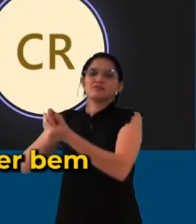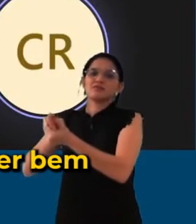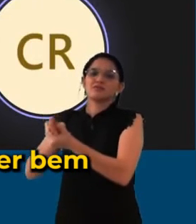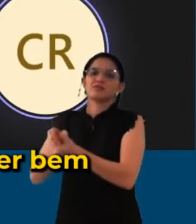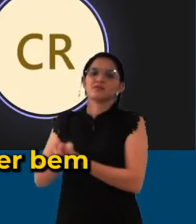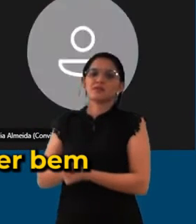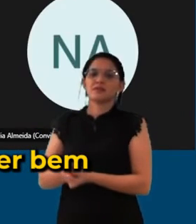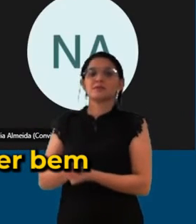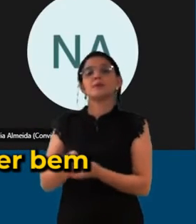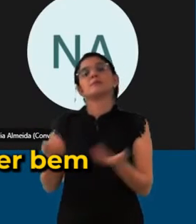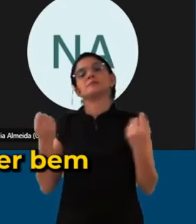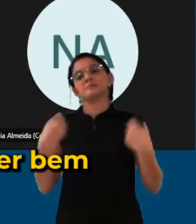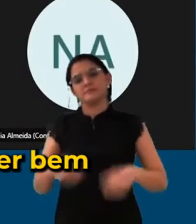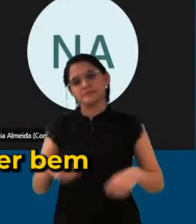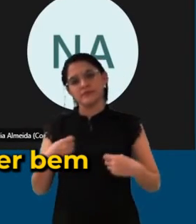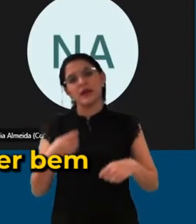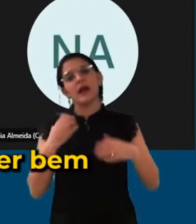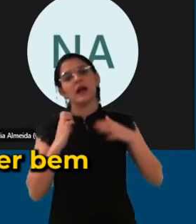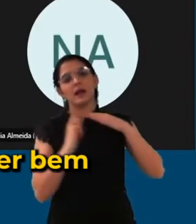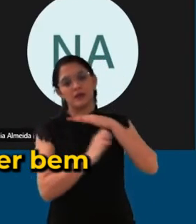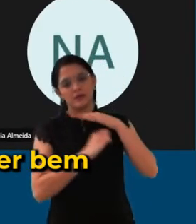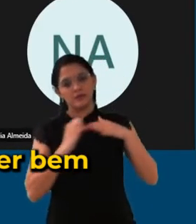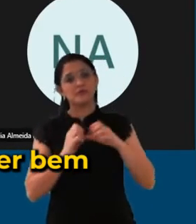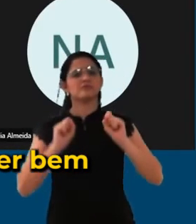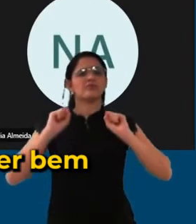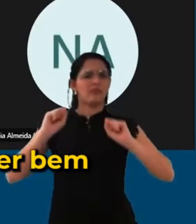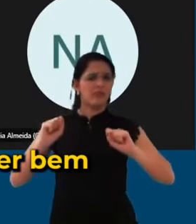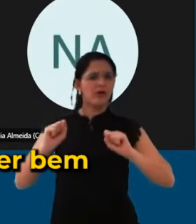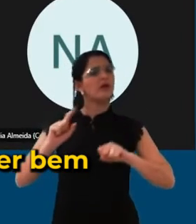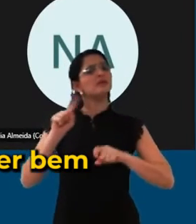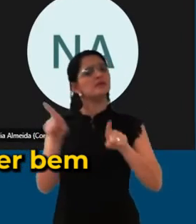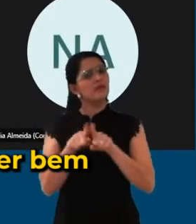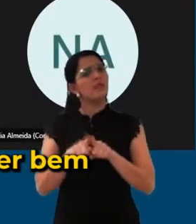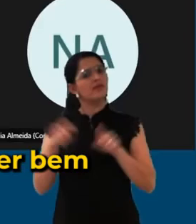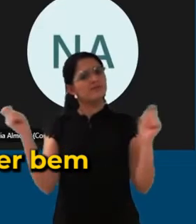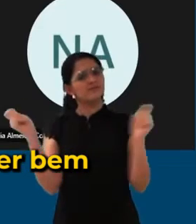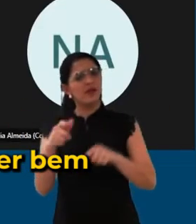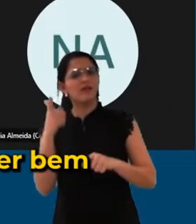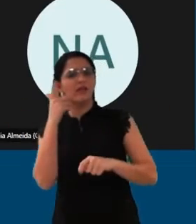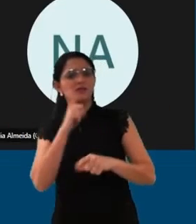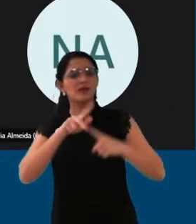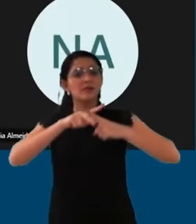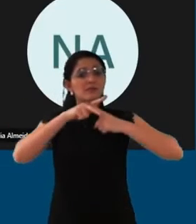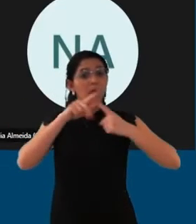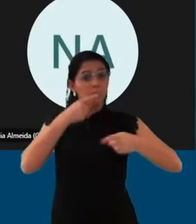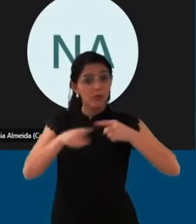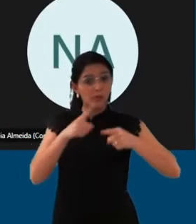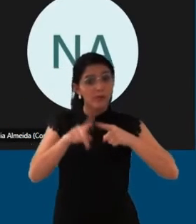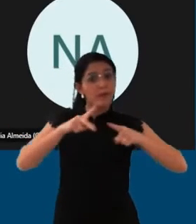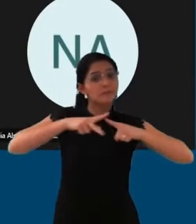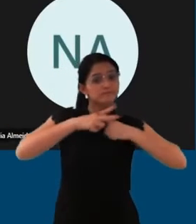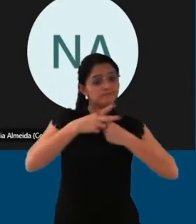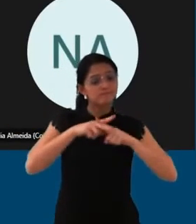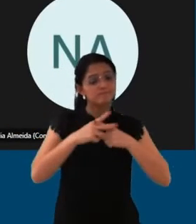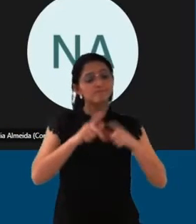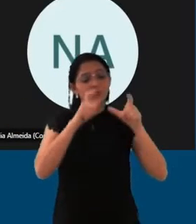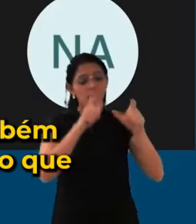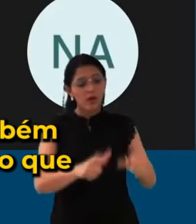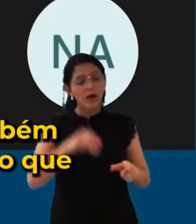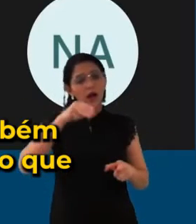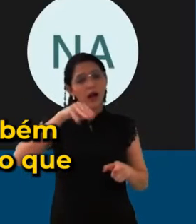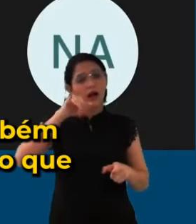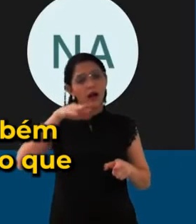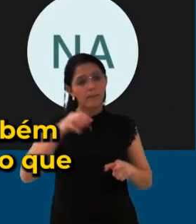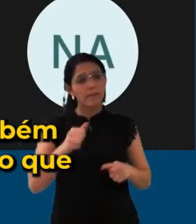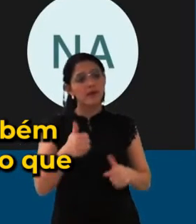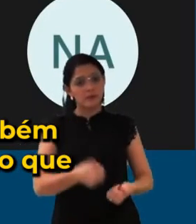empresa pode e tem toda a condição de resolver isso, e resolver bem resolvido, né? E aí que